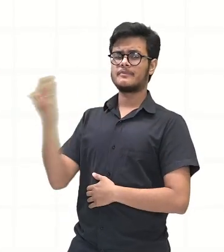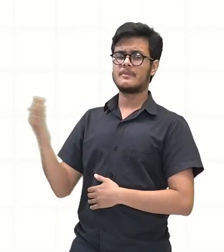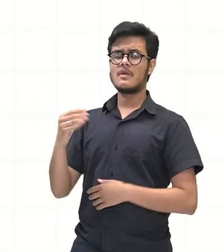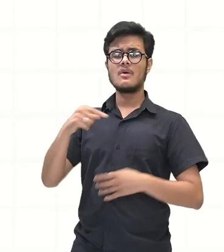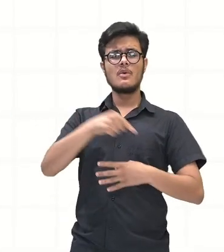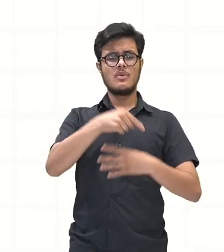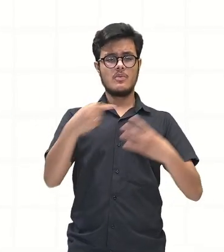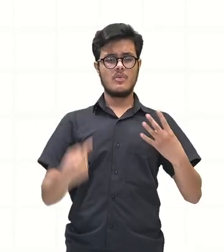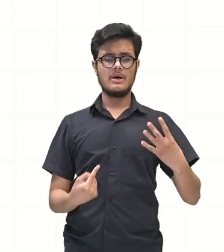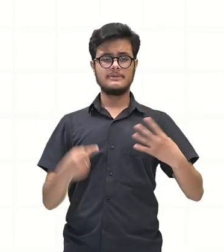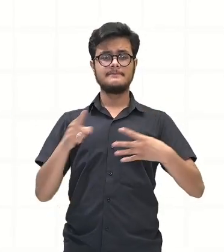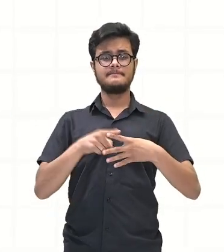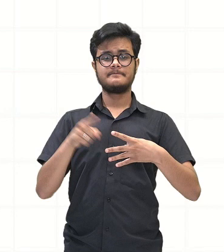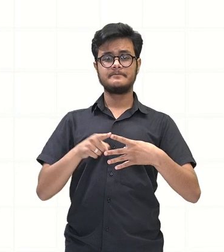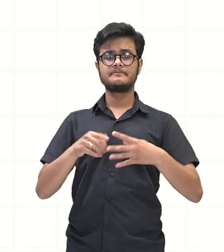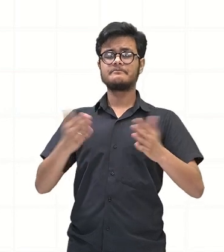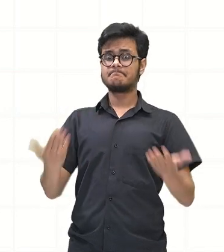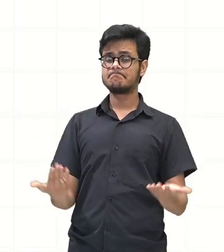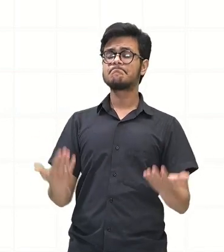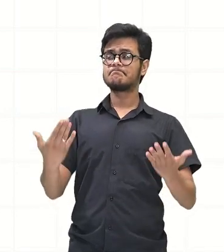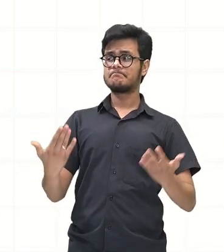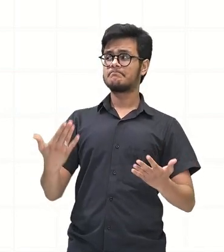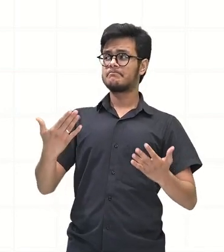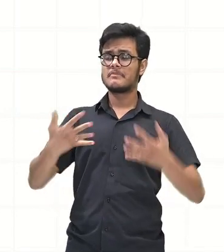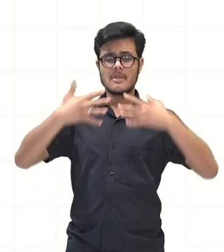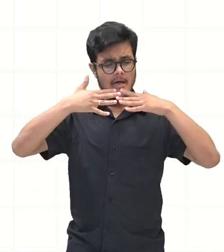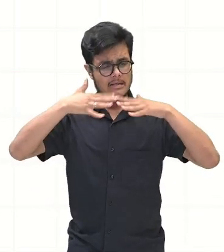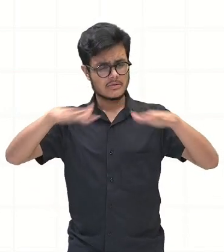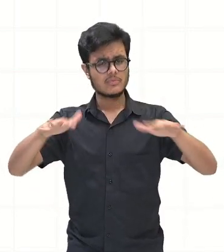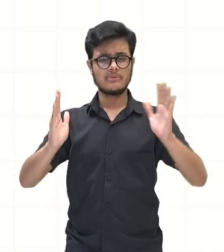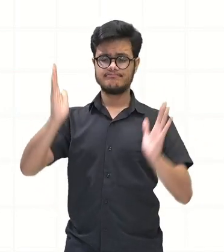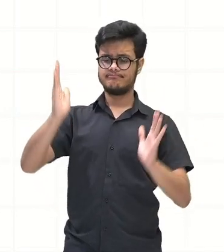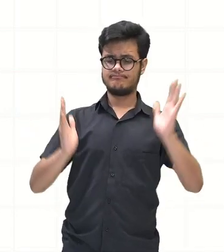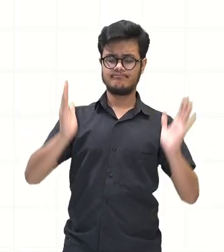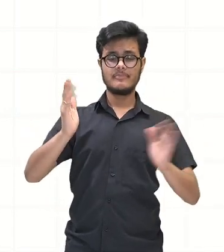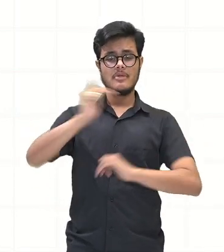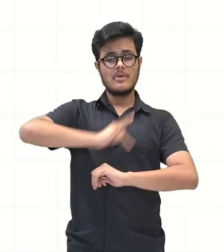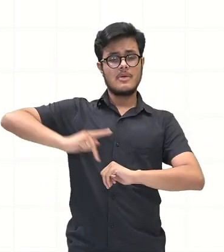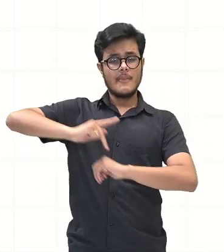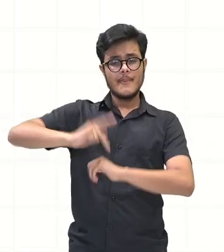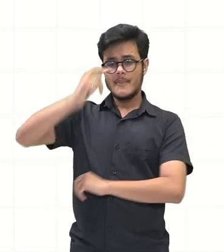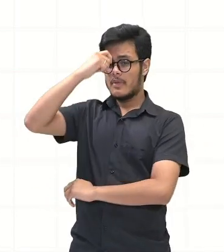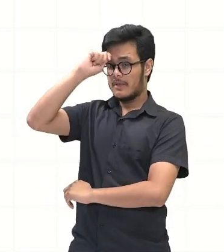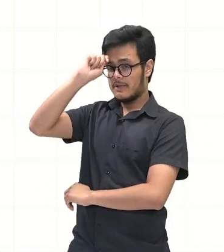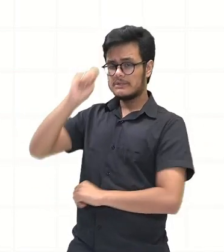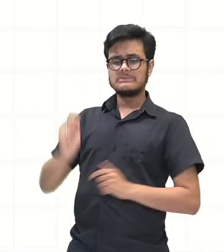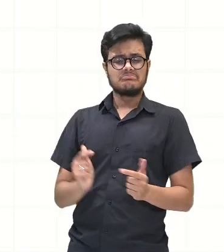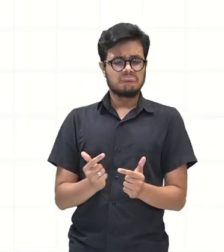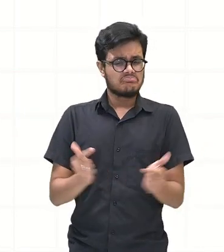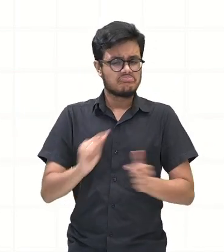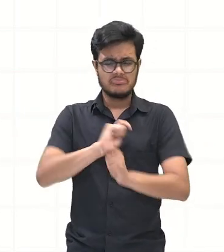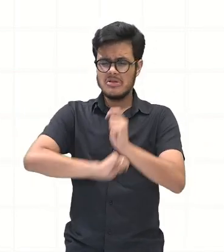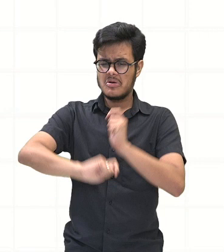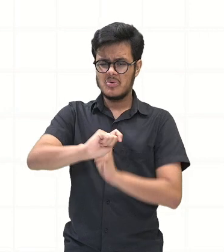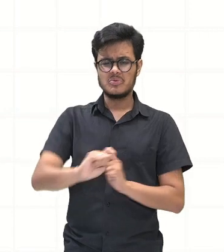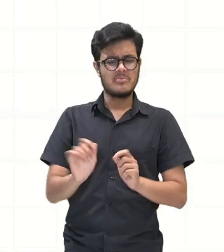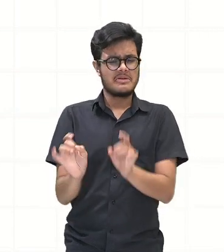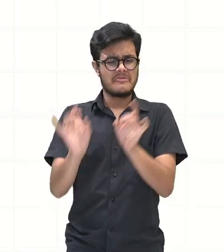primeiro texto. Escravização africana era comum na África, não tinha interesse